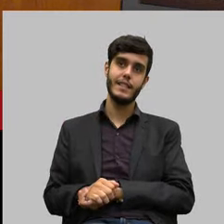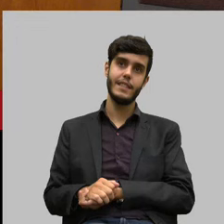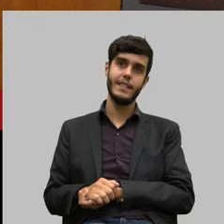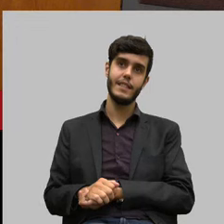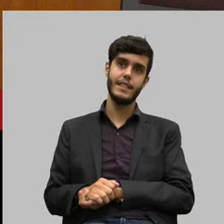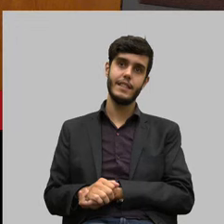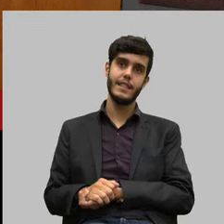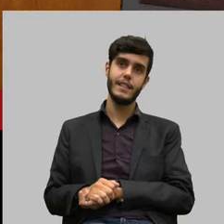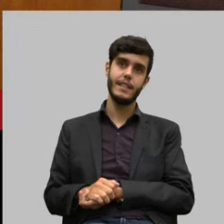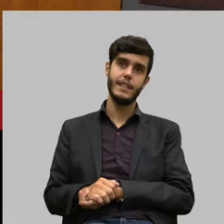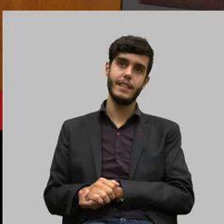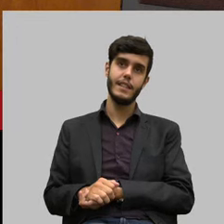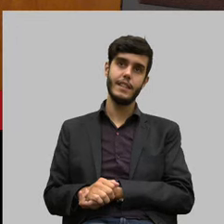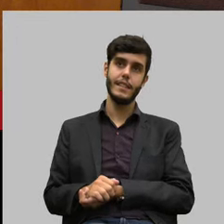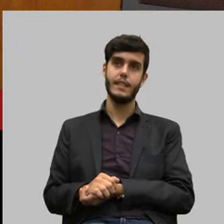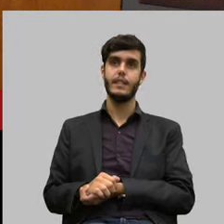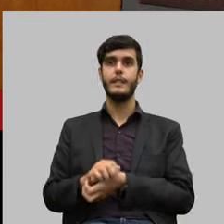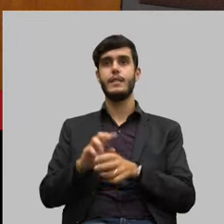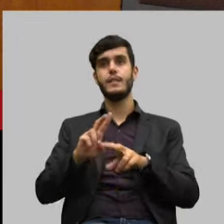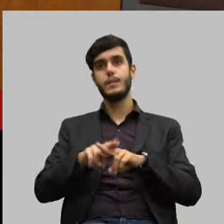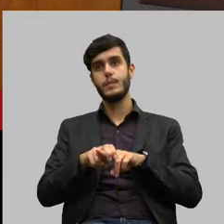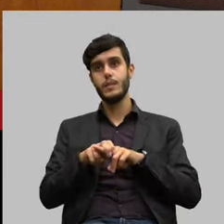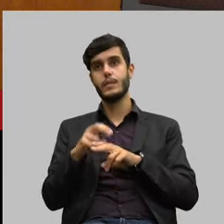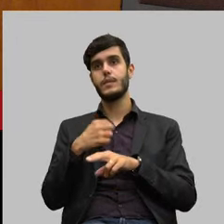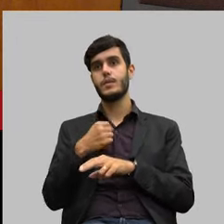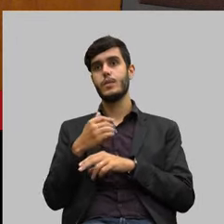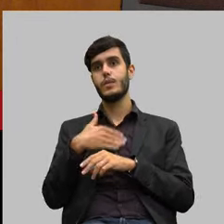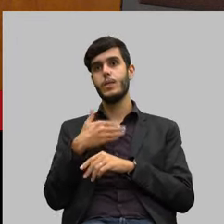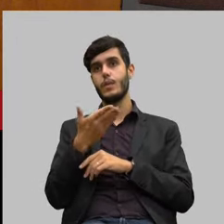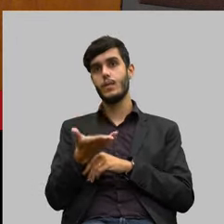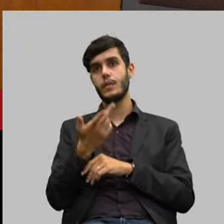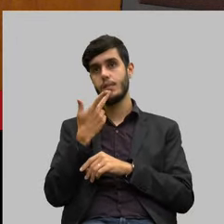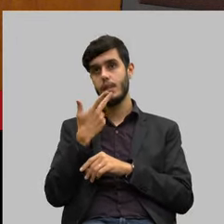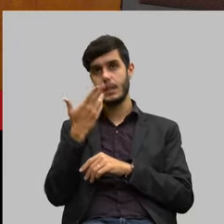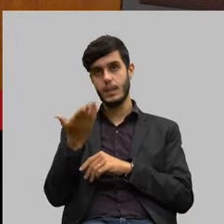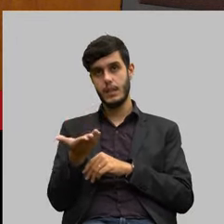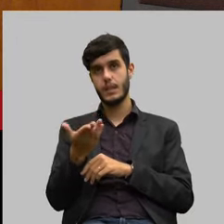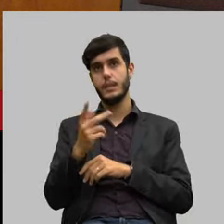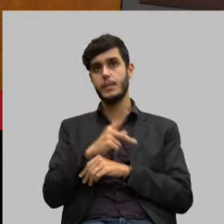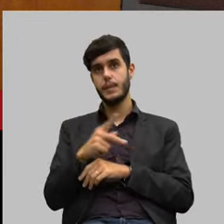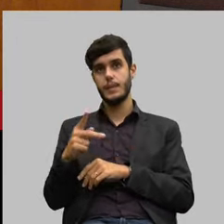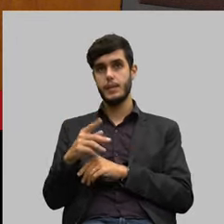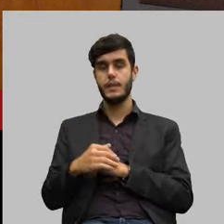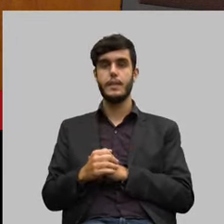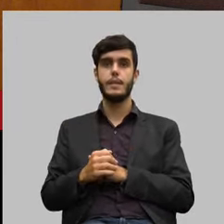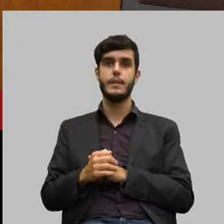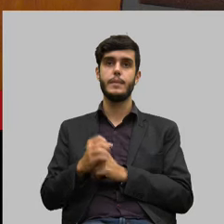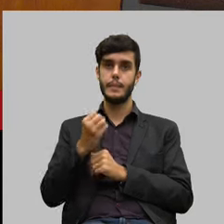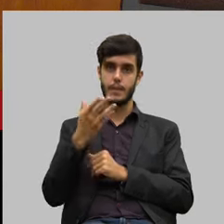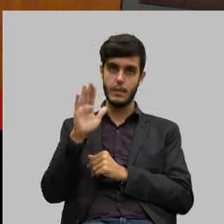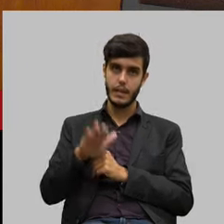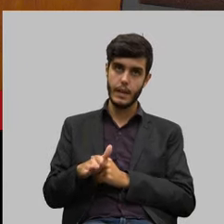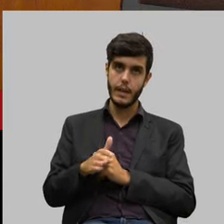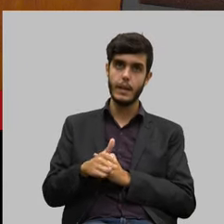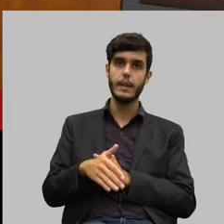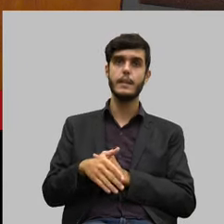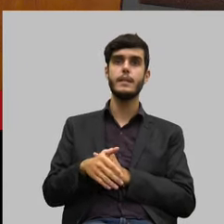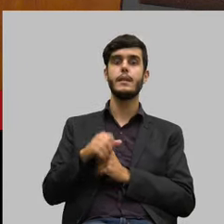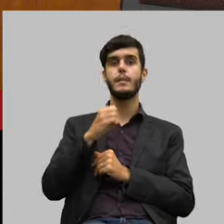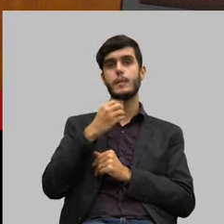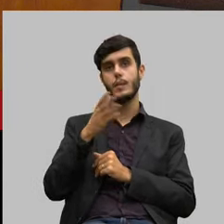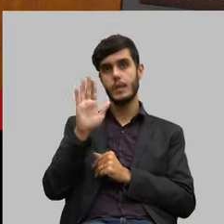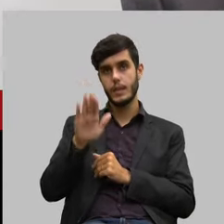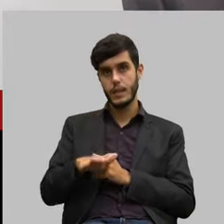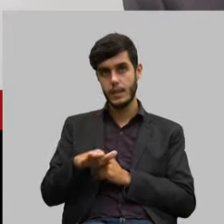né por isso que eu que eu gosto de vossa excelência Presidente bom Presidente Boa tarde Boa tarde